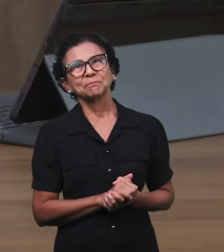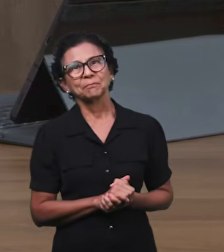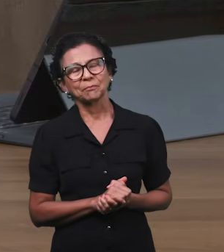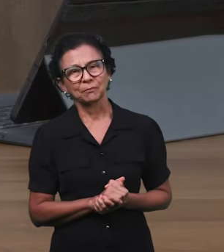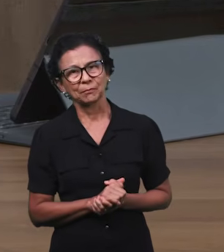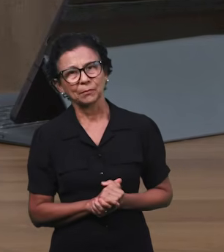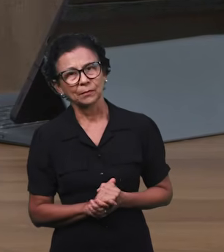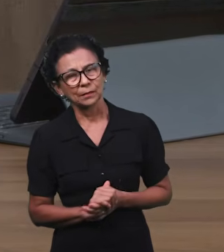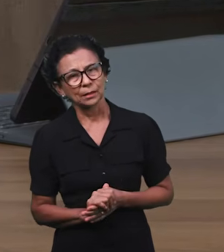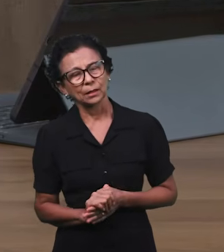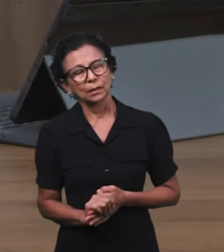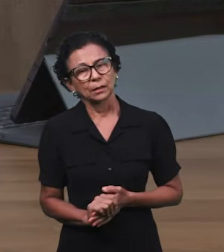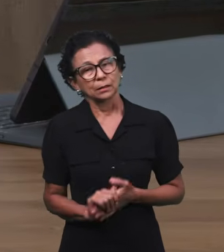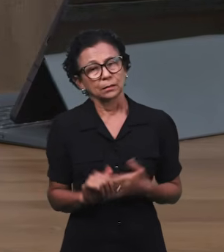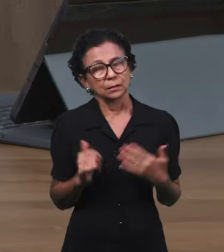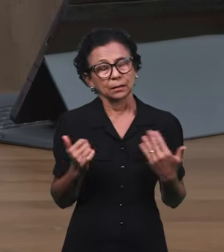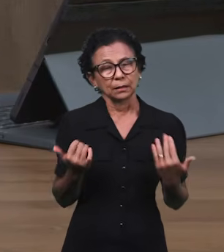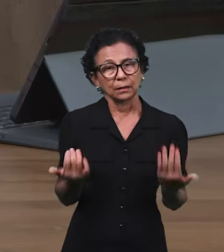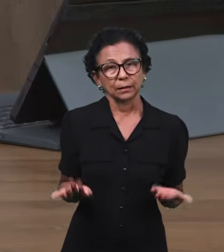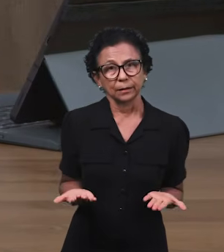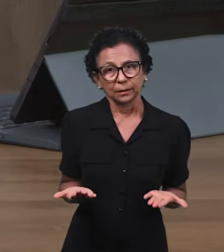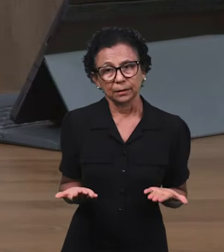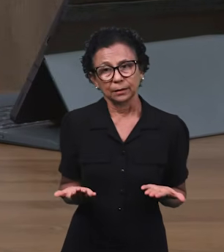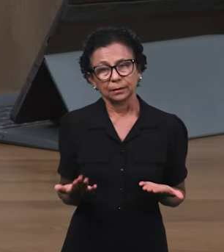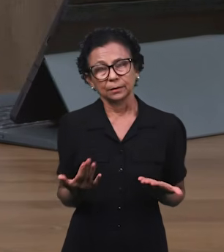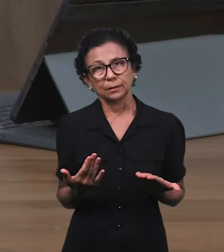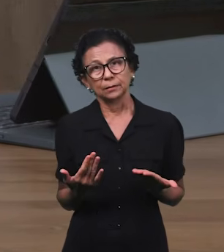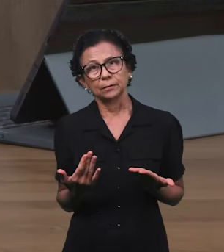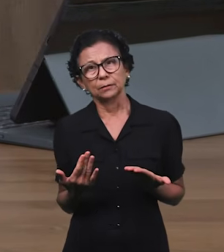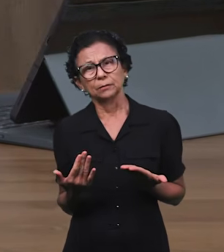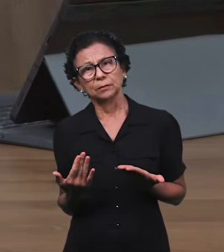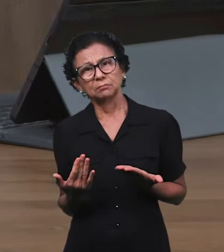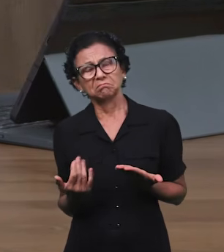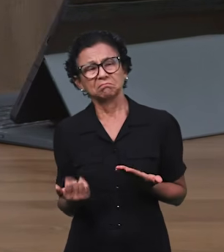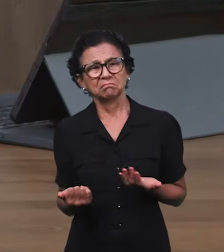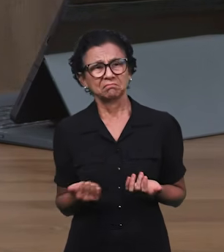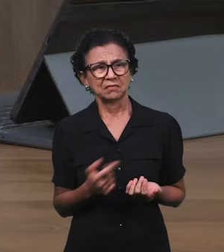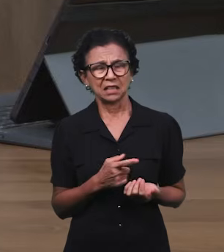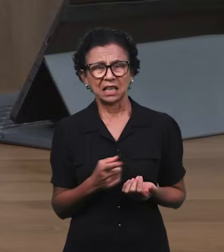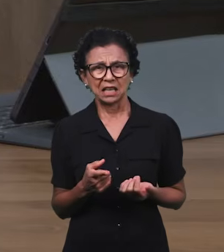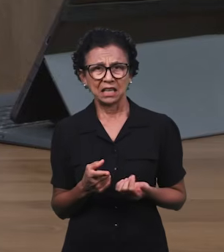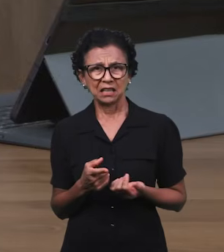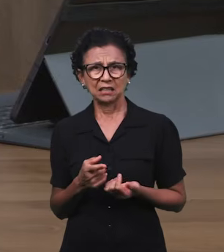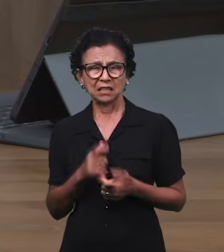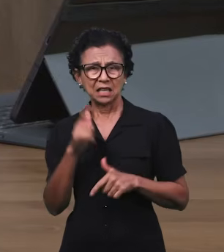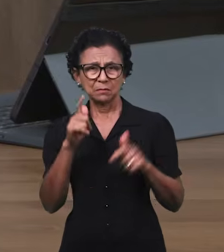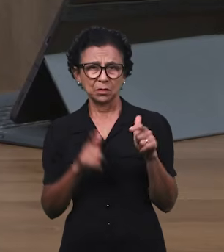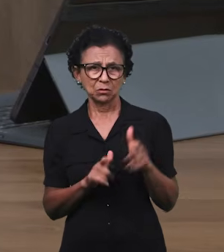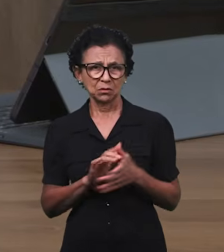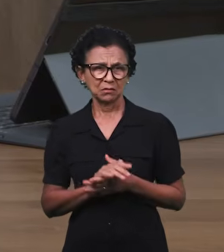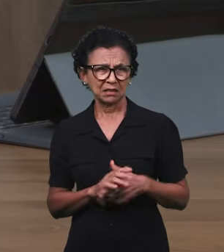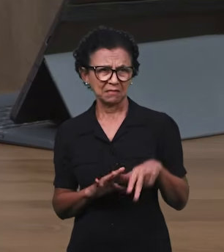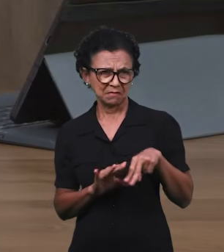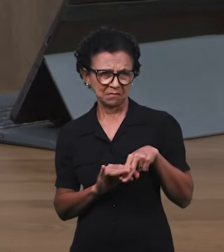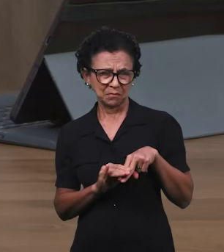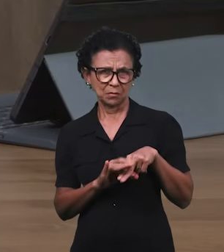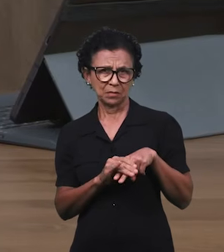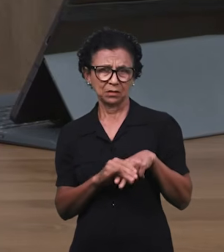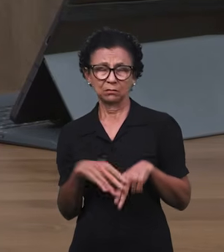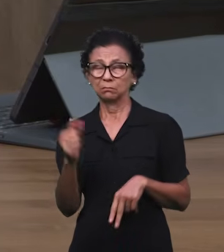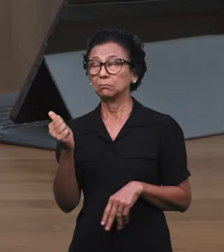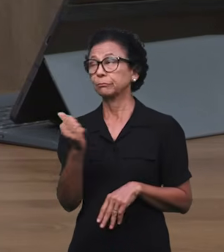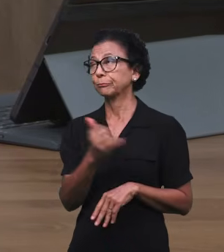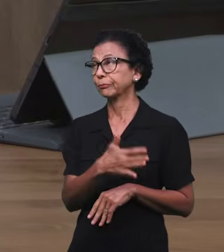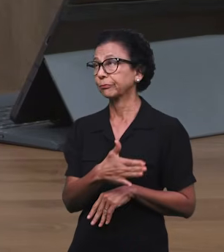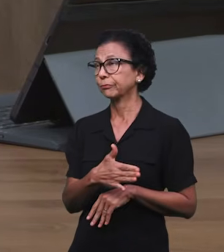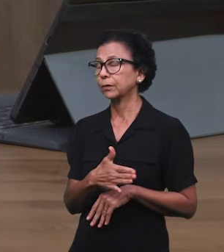se valorizar, ou melhor, foi muito desvalorizado e agora nós estamos recuperando,